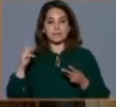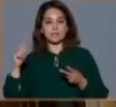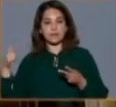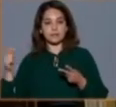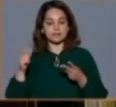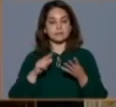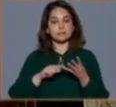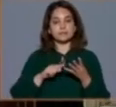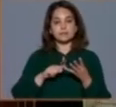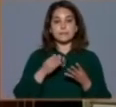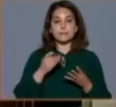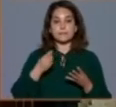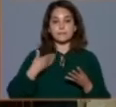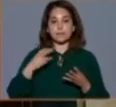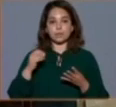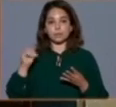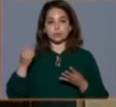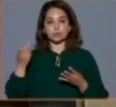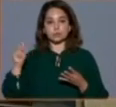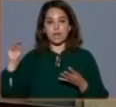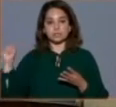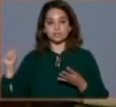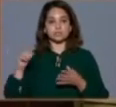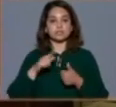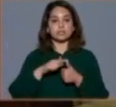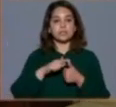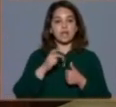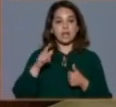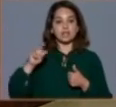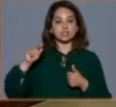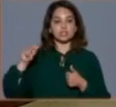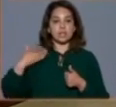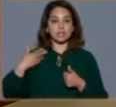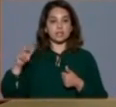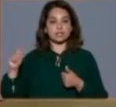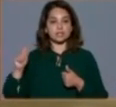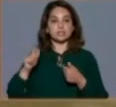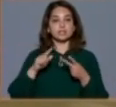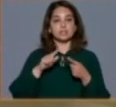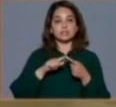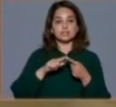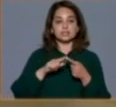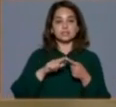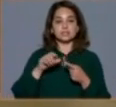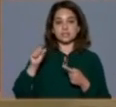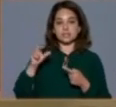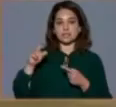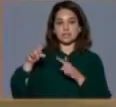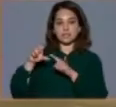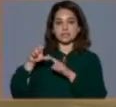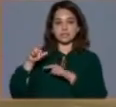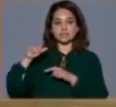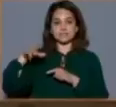Faria, Pedro Soares Martins, Alexandre de Jesus Pereira Guerra e Gracinda